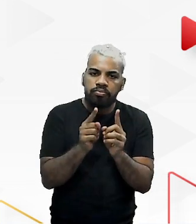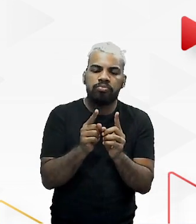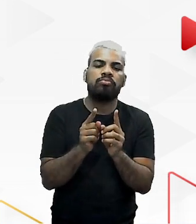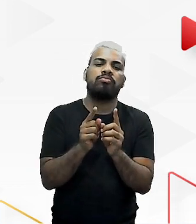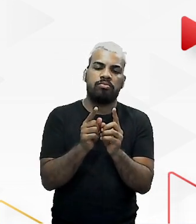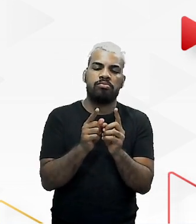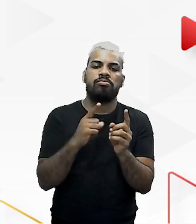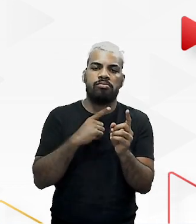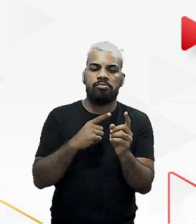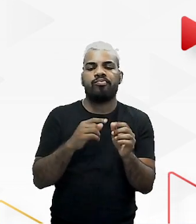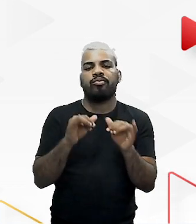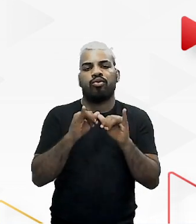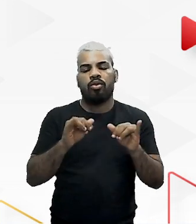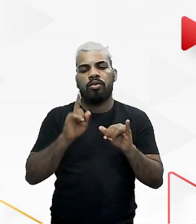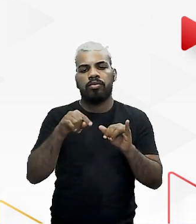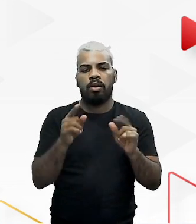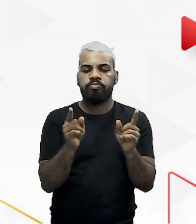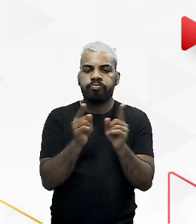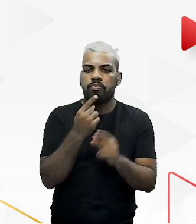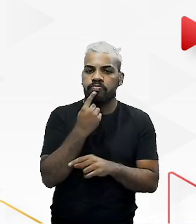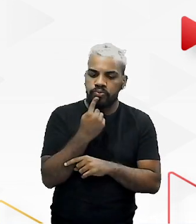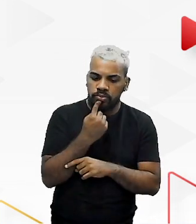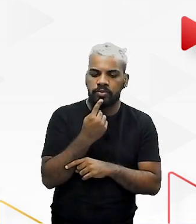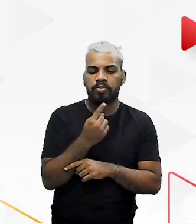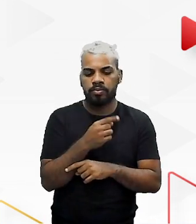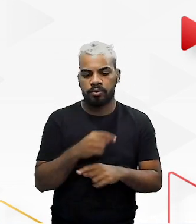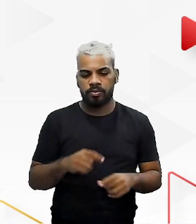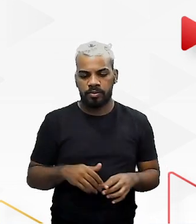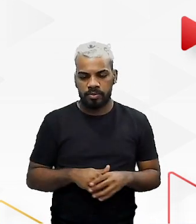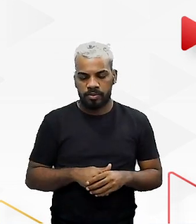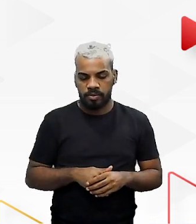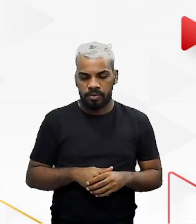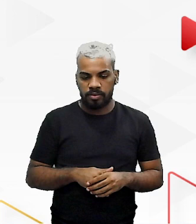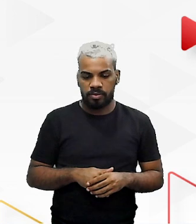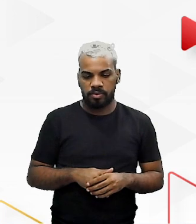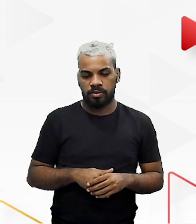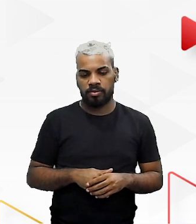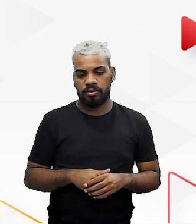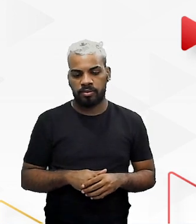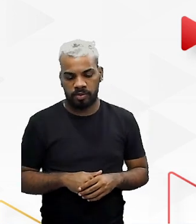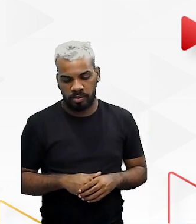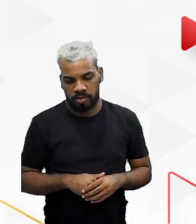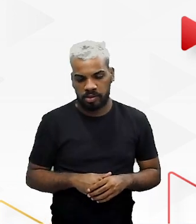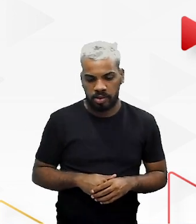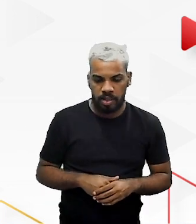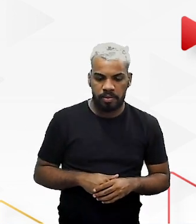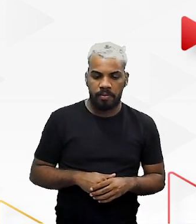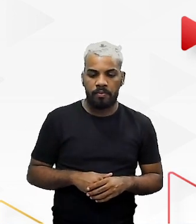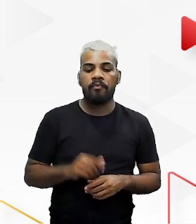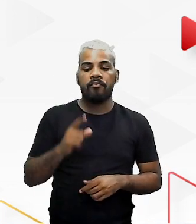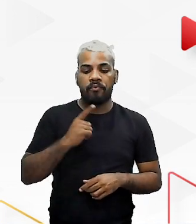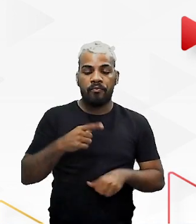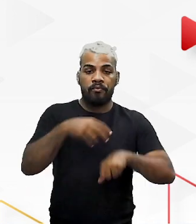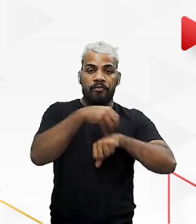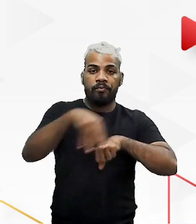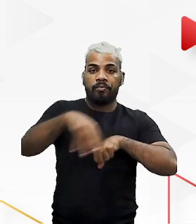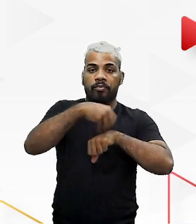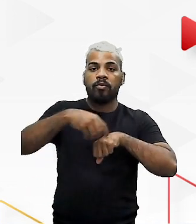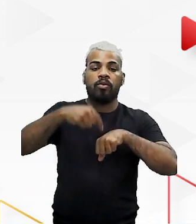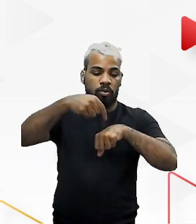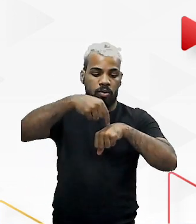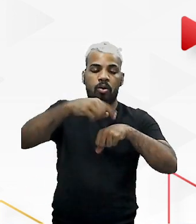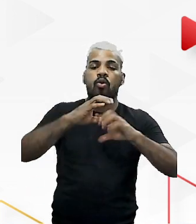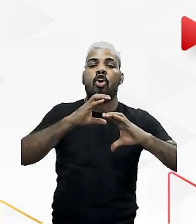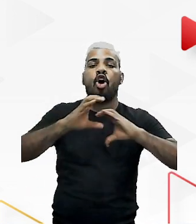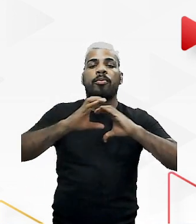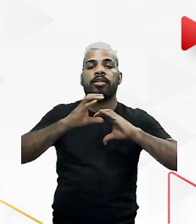as notícias, né, são bem curtas, é a manchete, né, que chama também ali a atenção. É veiculado nos meios de comunicações que